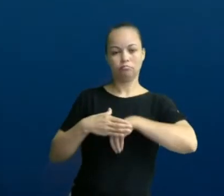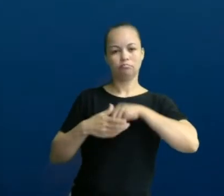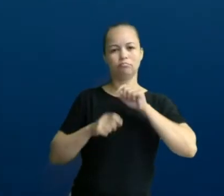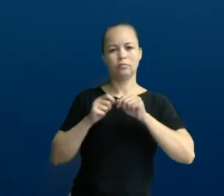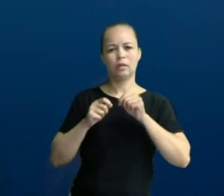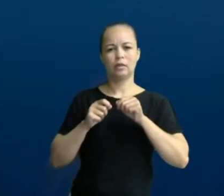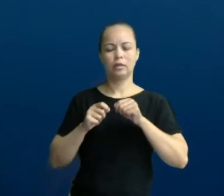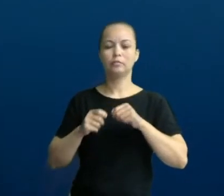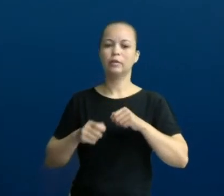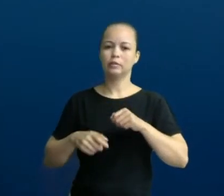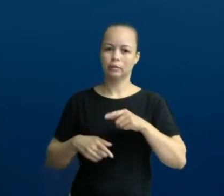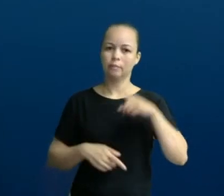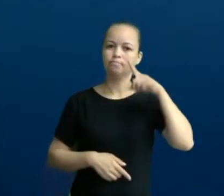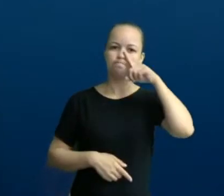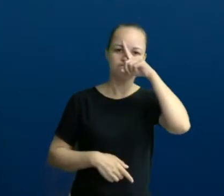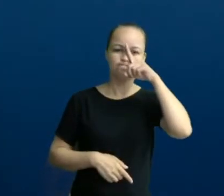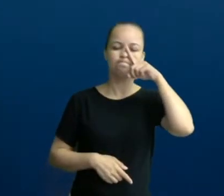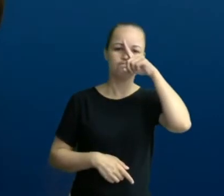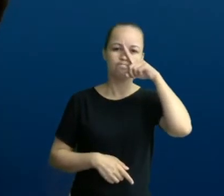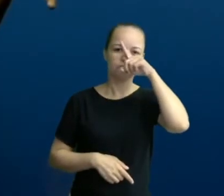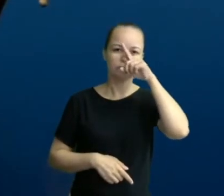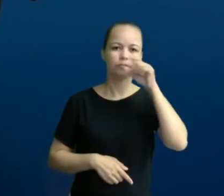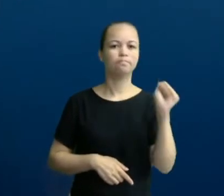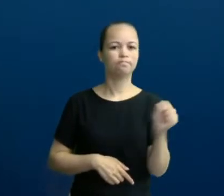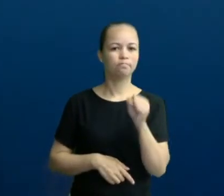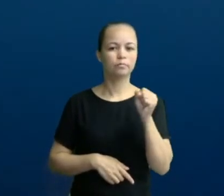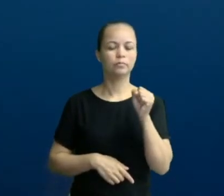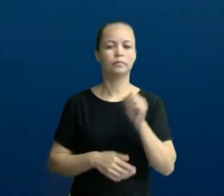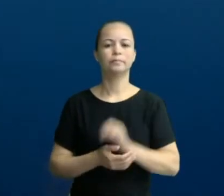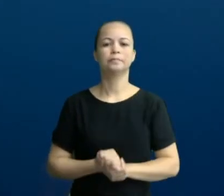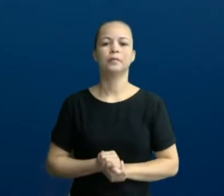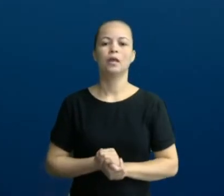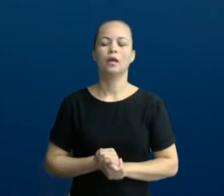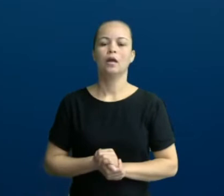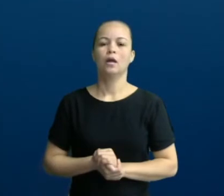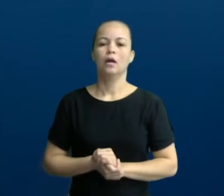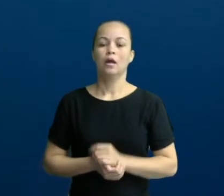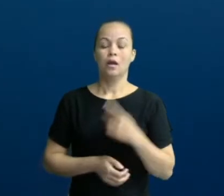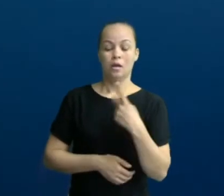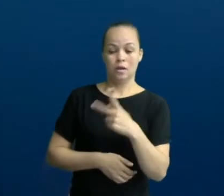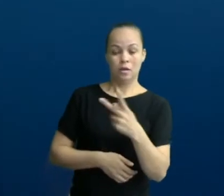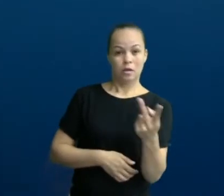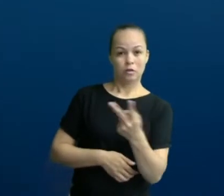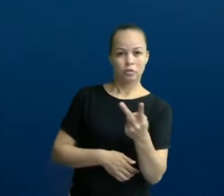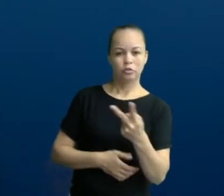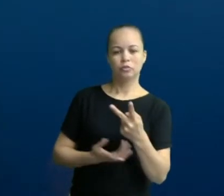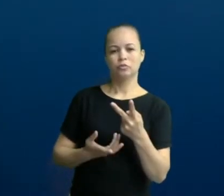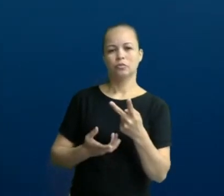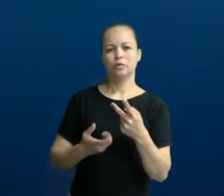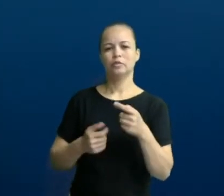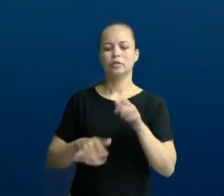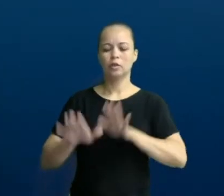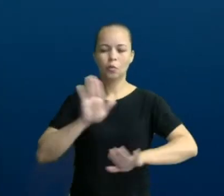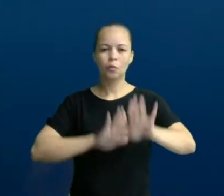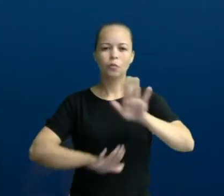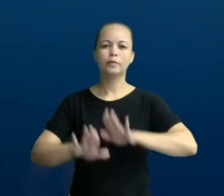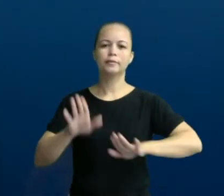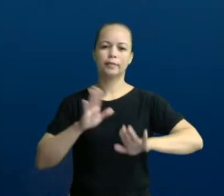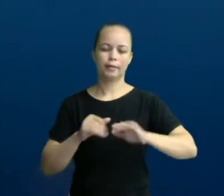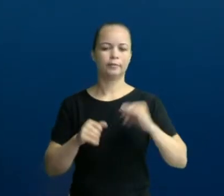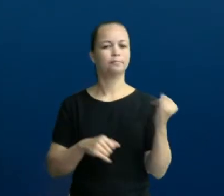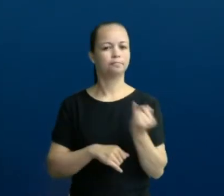é muito mais grave. Mas lembrando que as duas requer de todos nós um cuidado